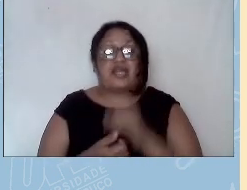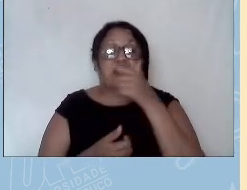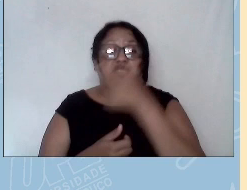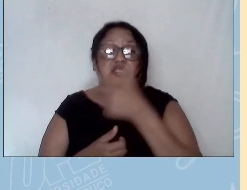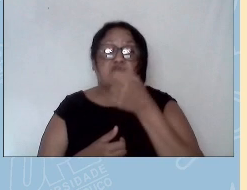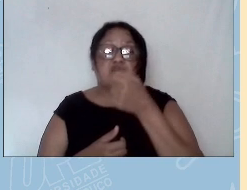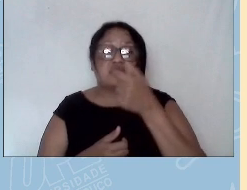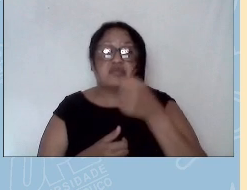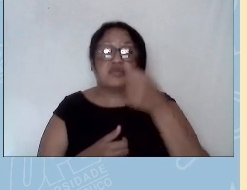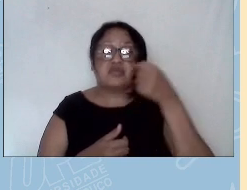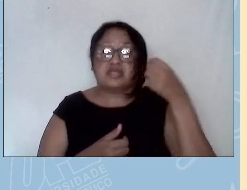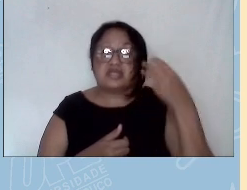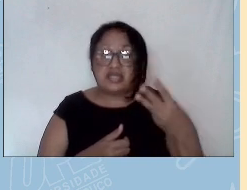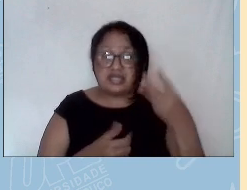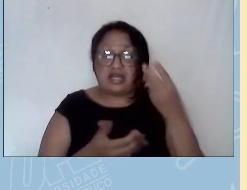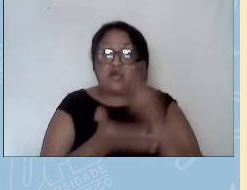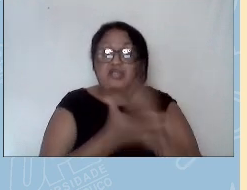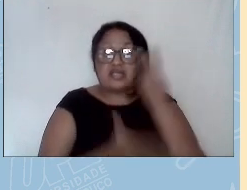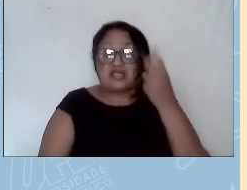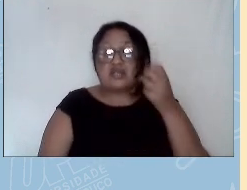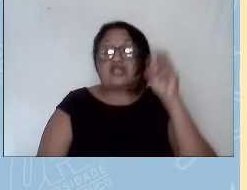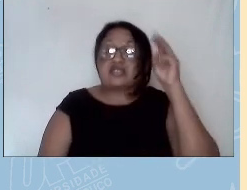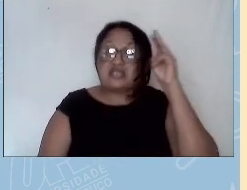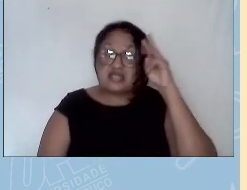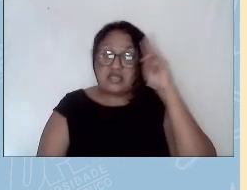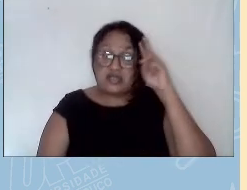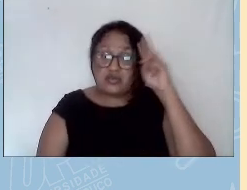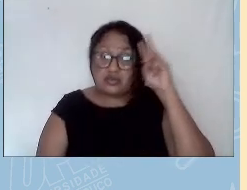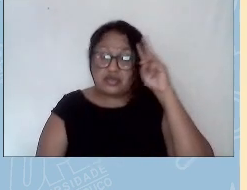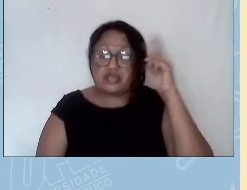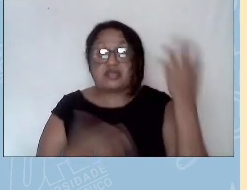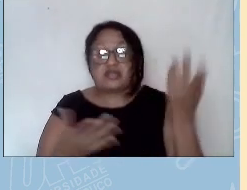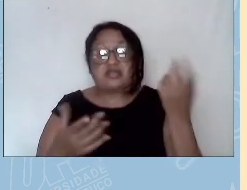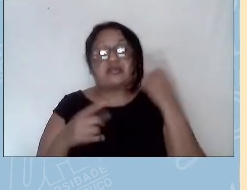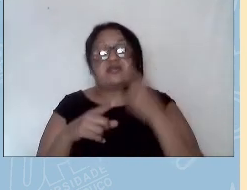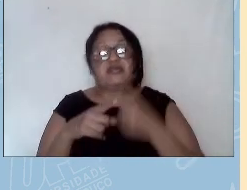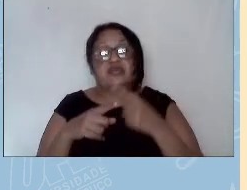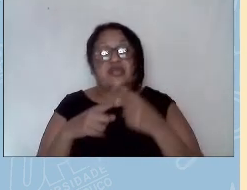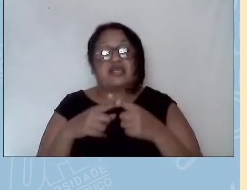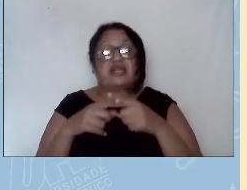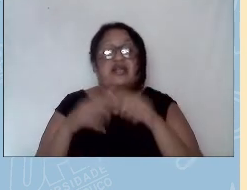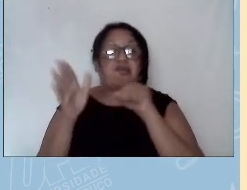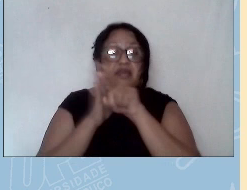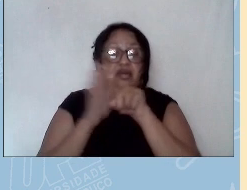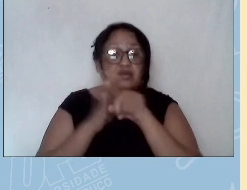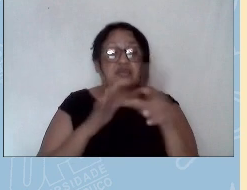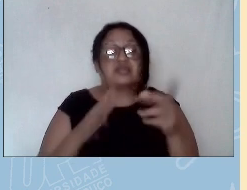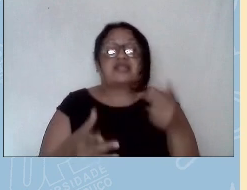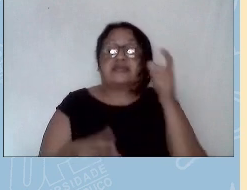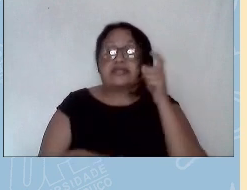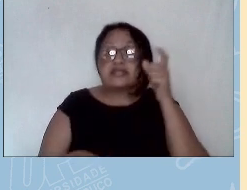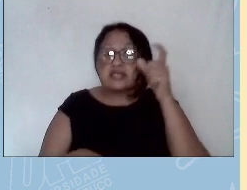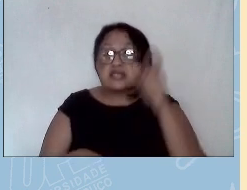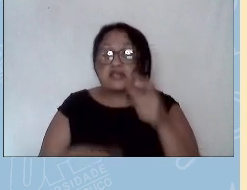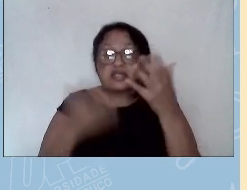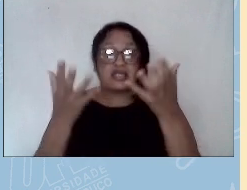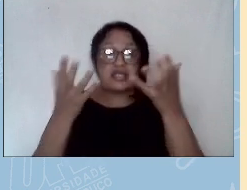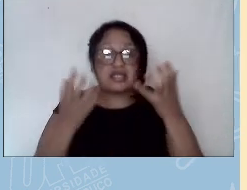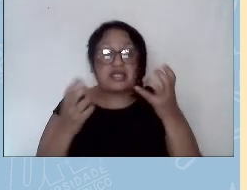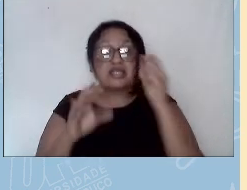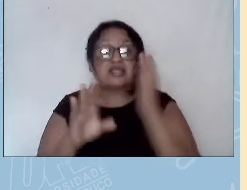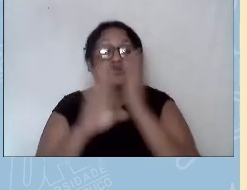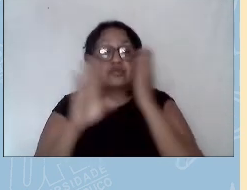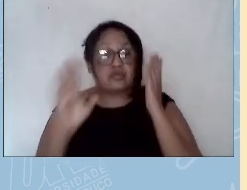aconteceu na segunda-feira que era justamente a questão que nos interessava nós queríamos descobrir